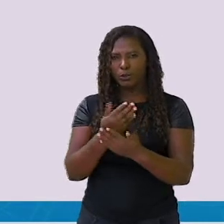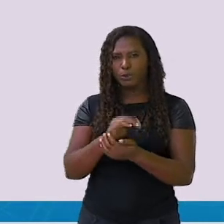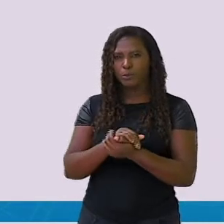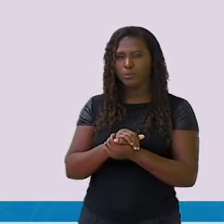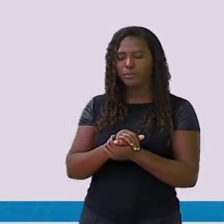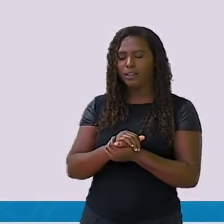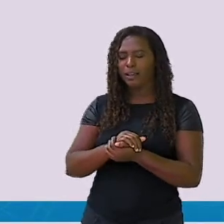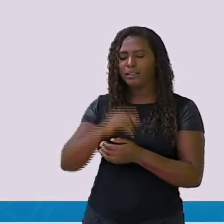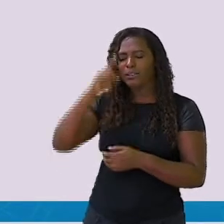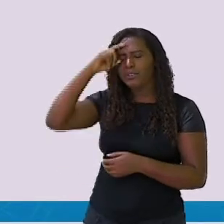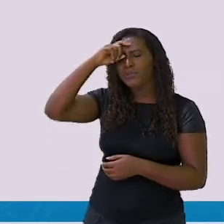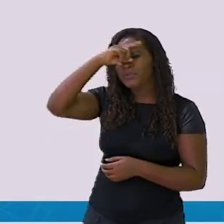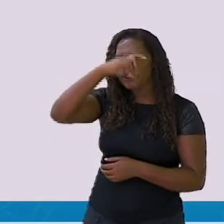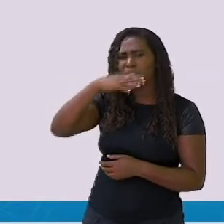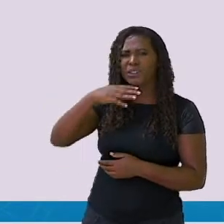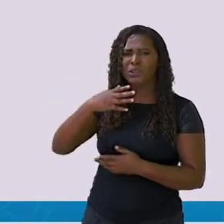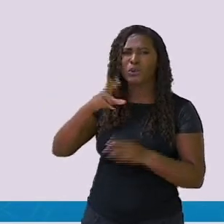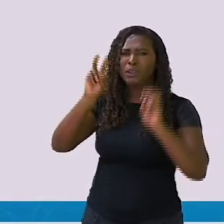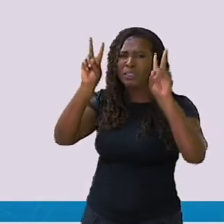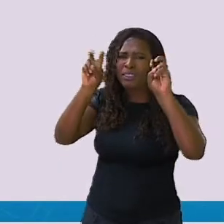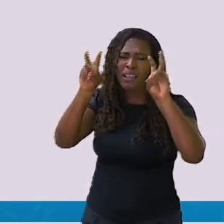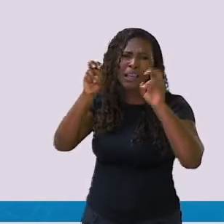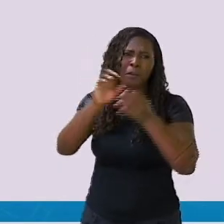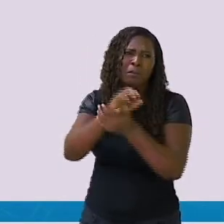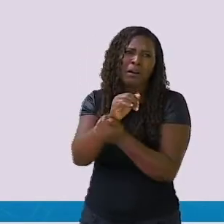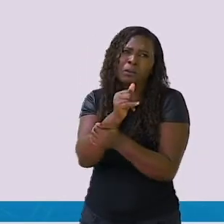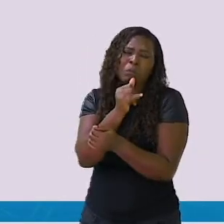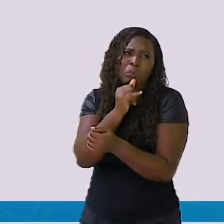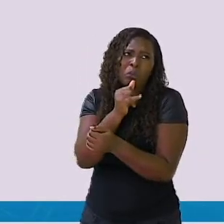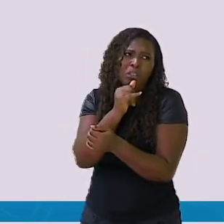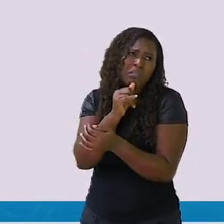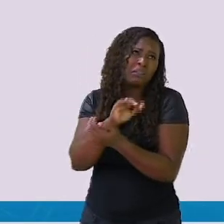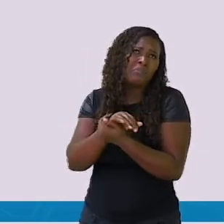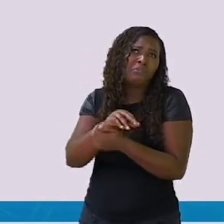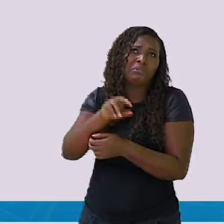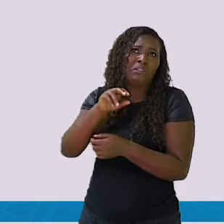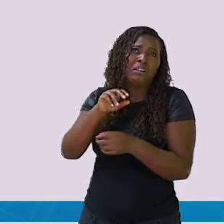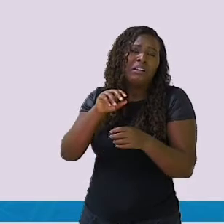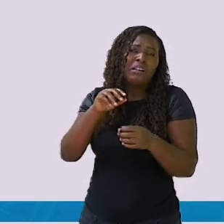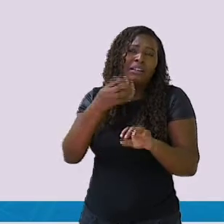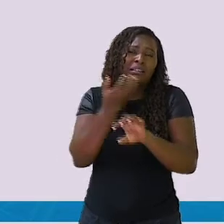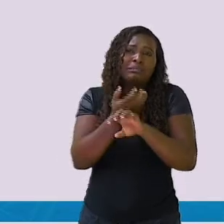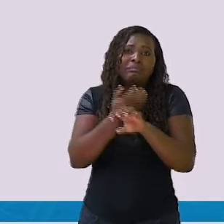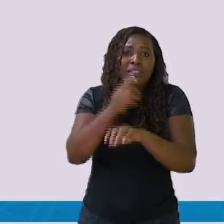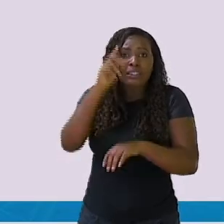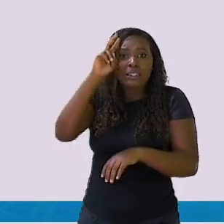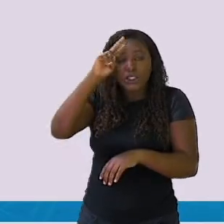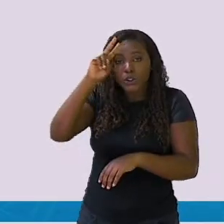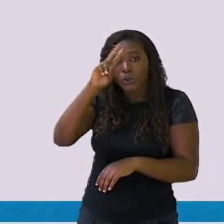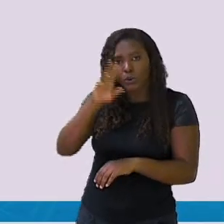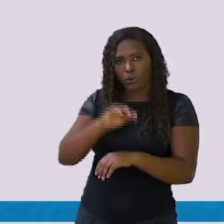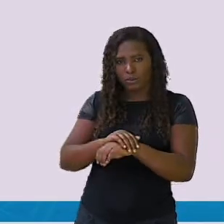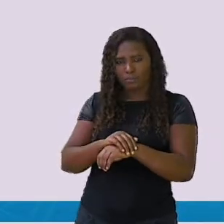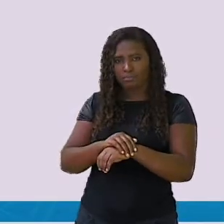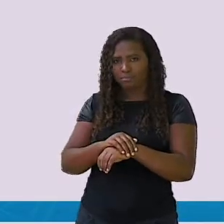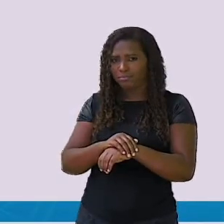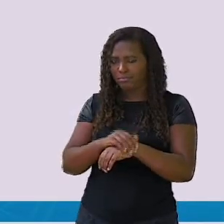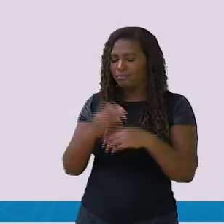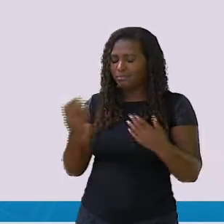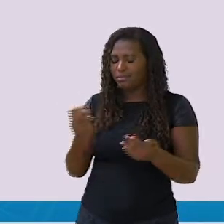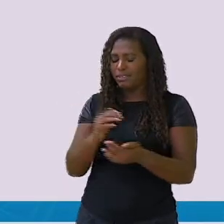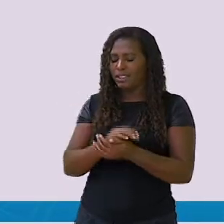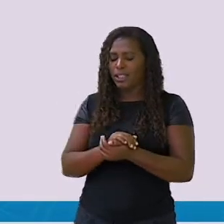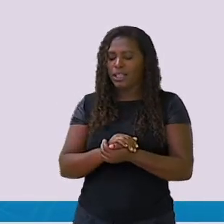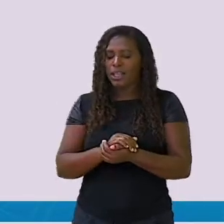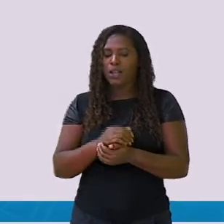dificuldade quando eu vou estudar sobre história. Ah, você falou lá em uma aula sobre o